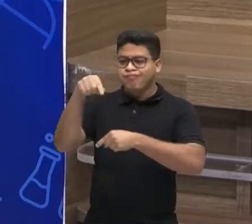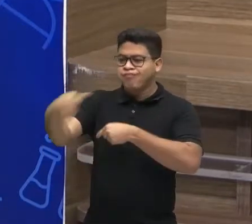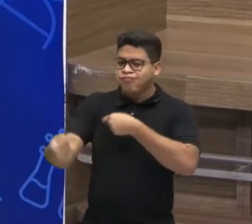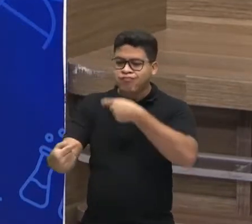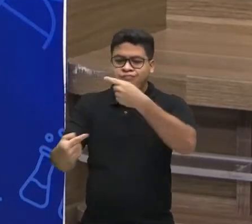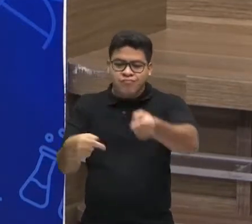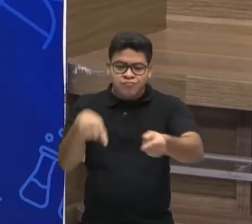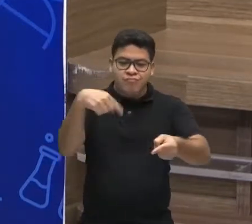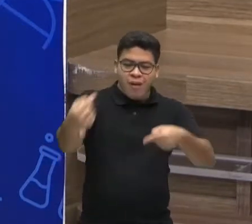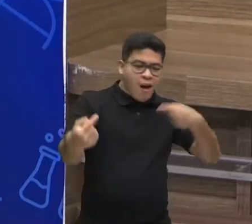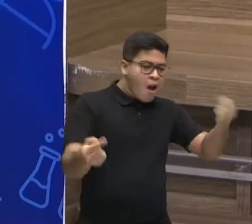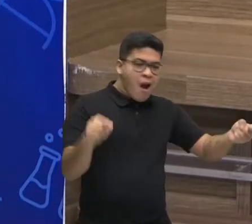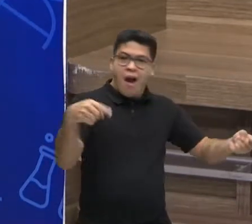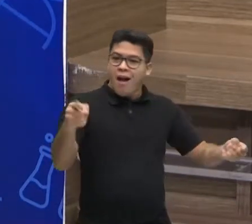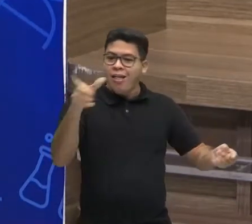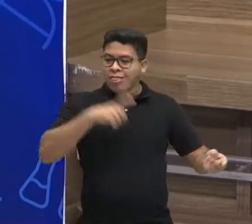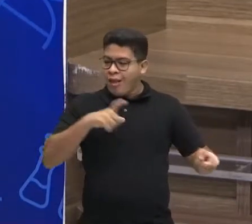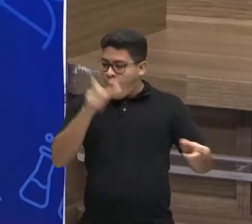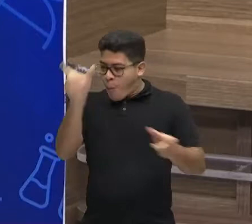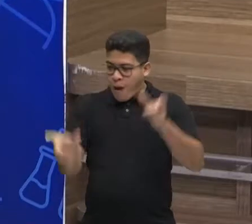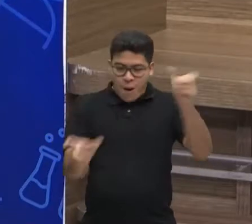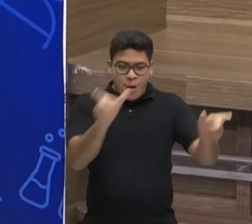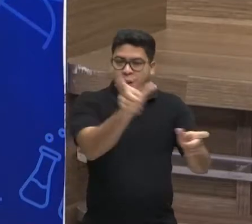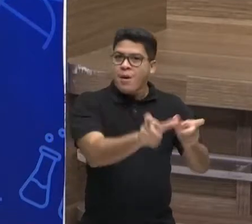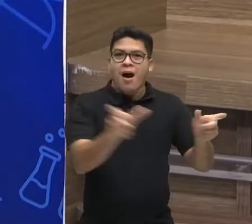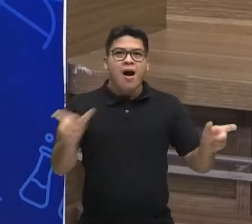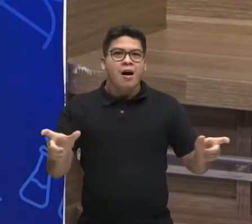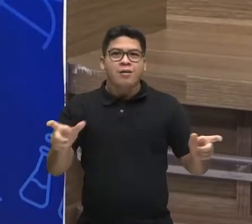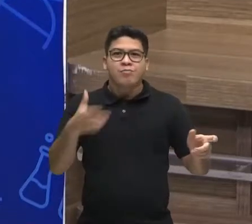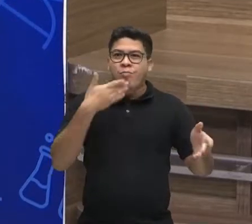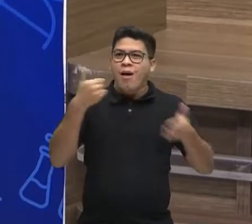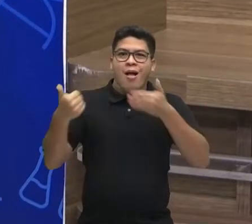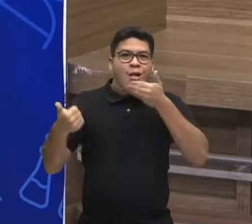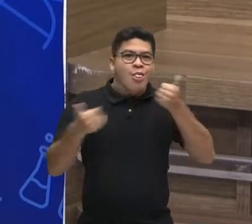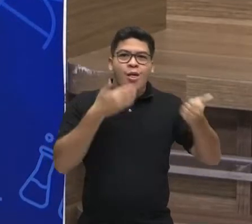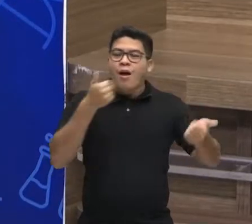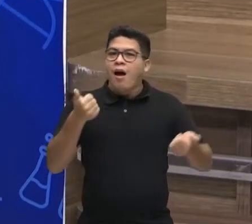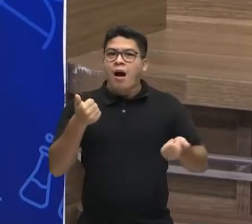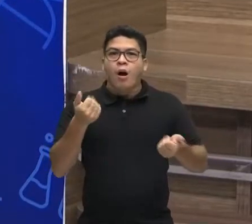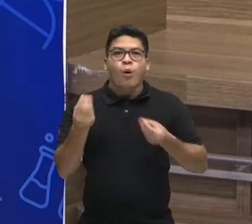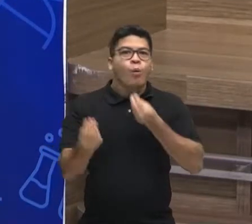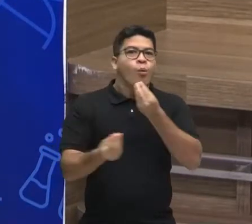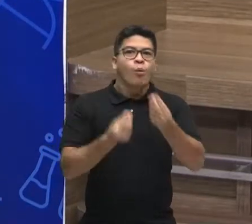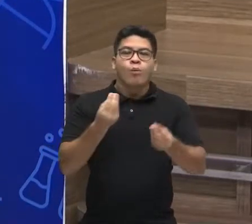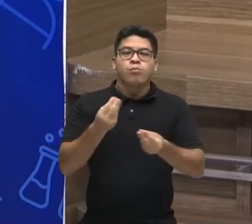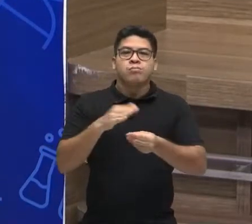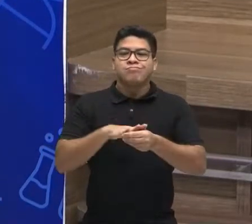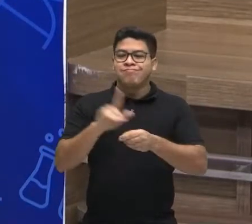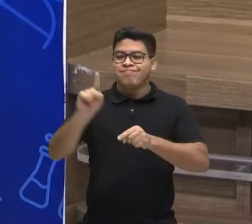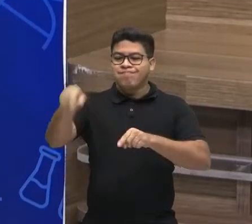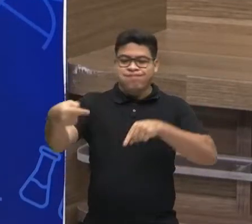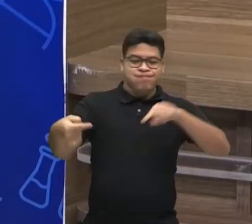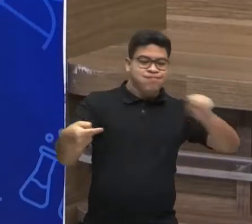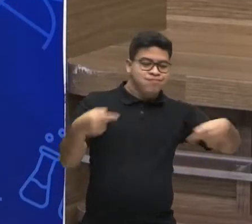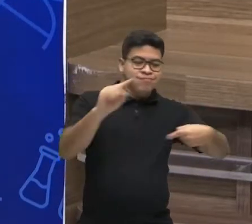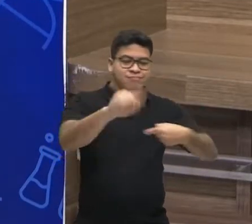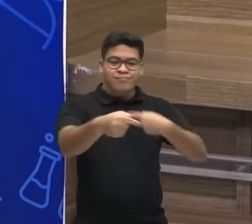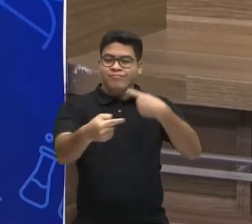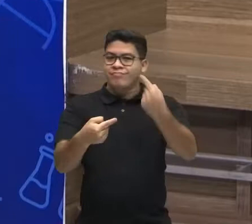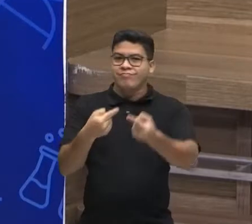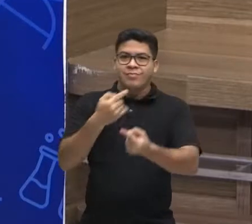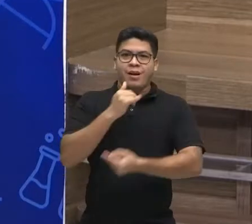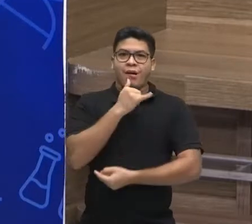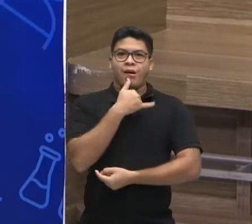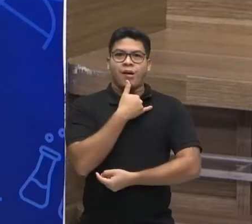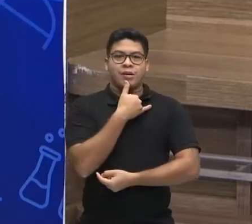fio e daqui a pouco todo mundo fica sabendo da minha frustração ou talvez de alguma situação que eu passei e se tornou uma vergonha e que eu